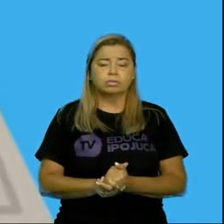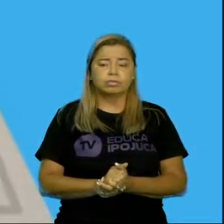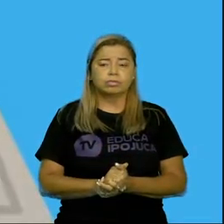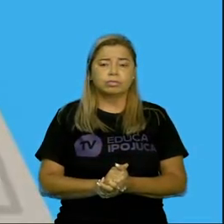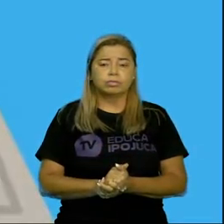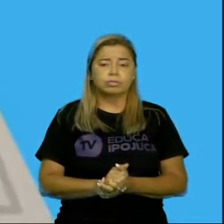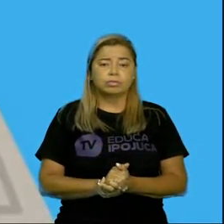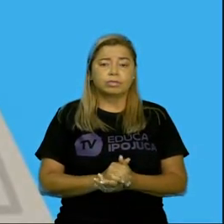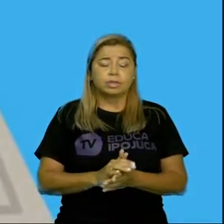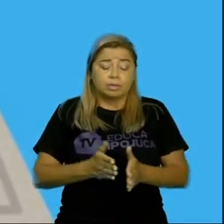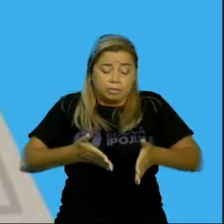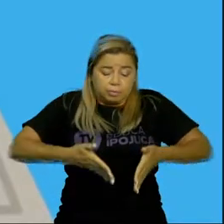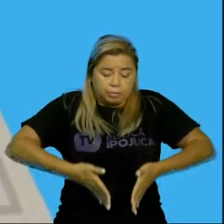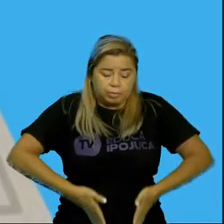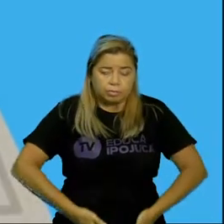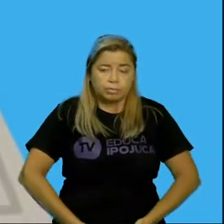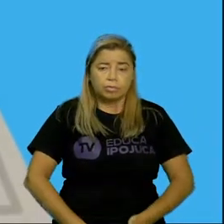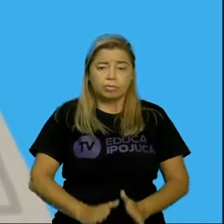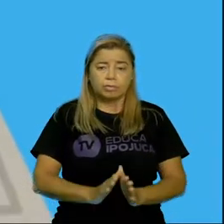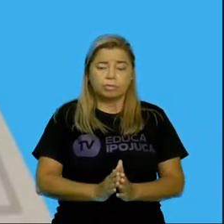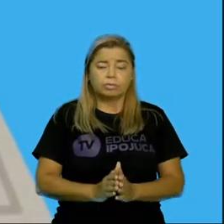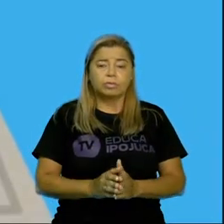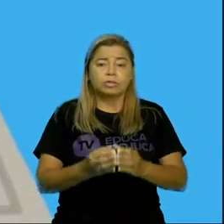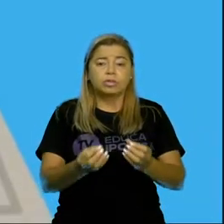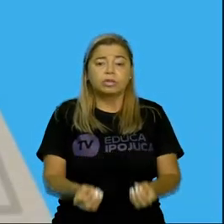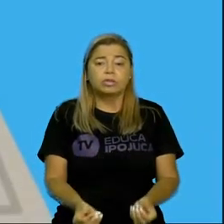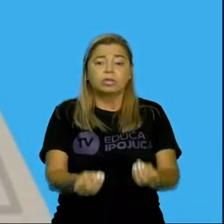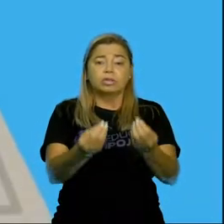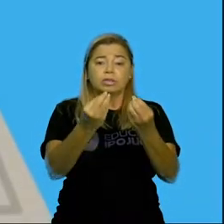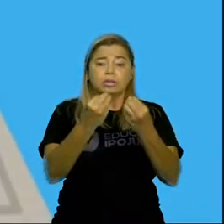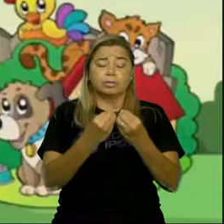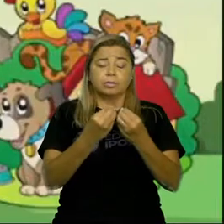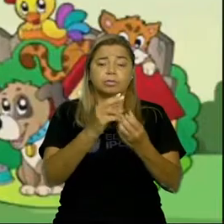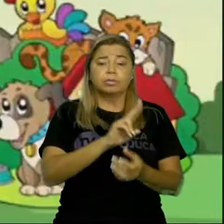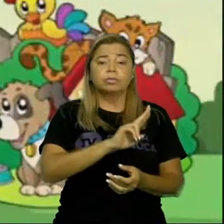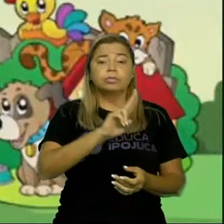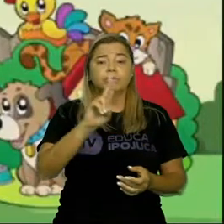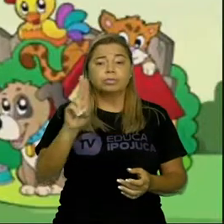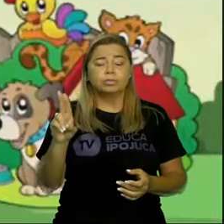Assim que nascemos, recebemos um nome.